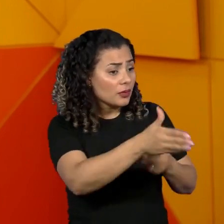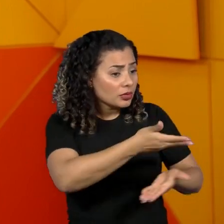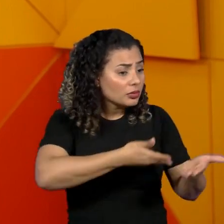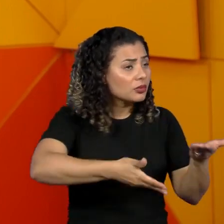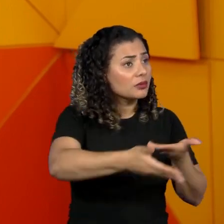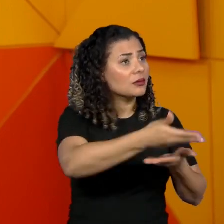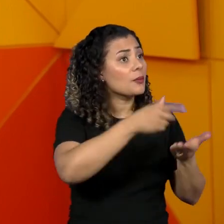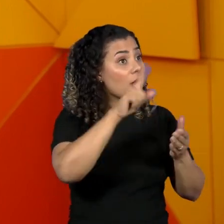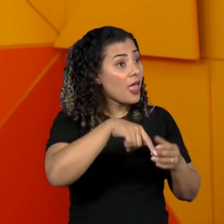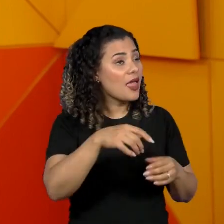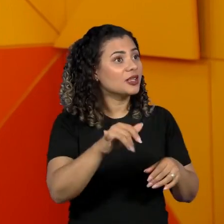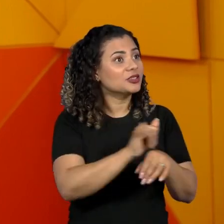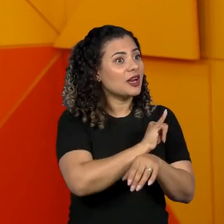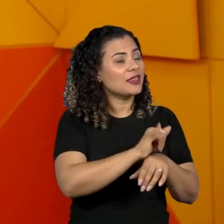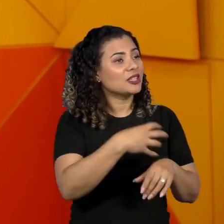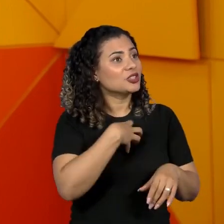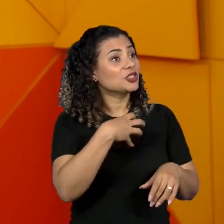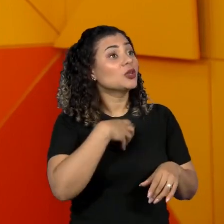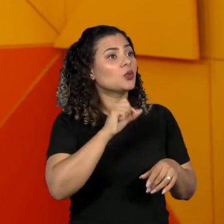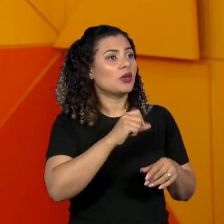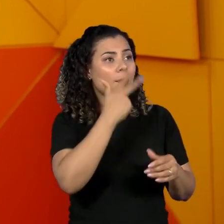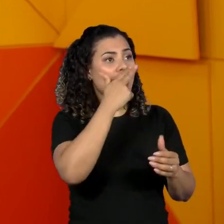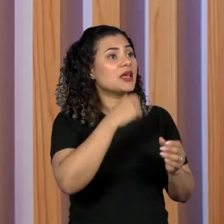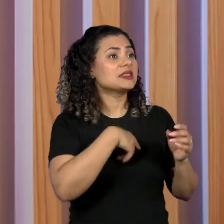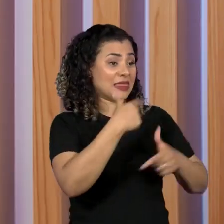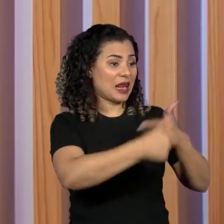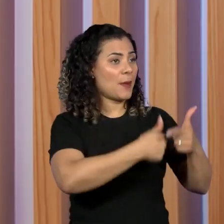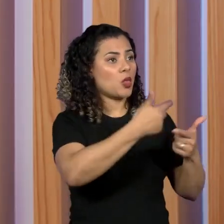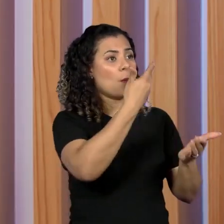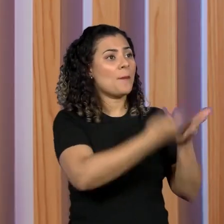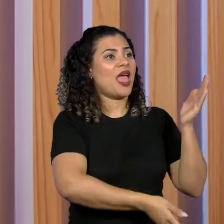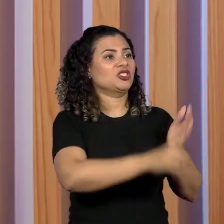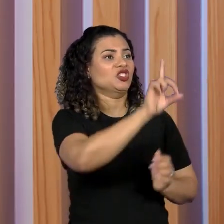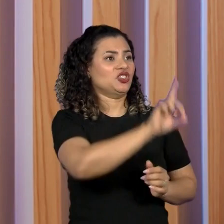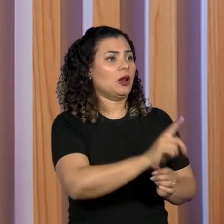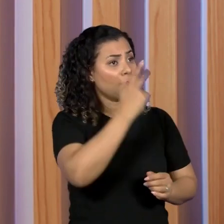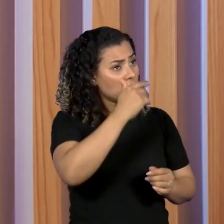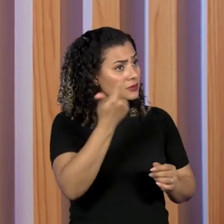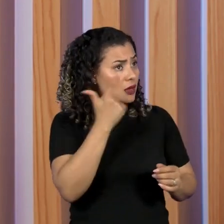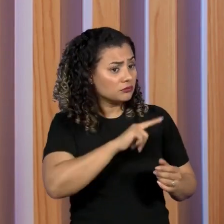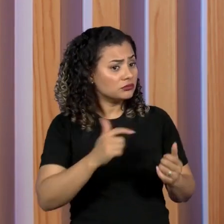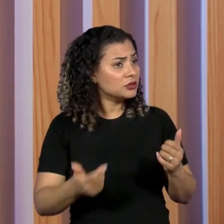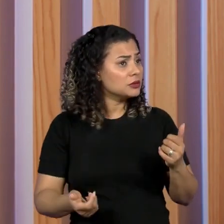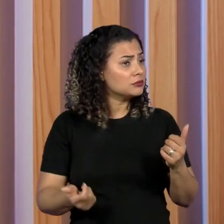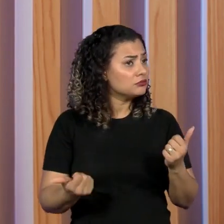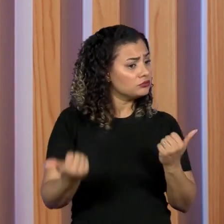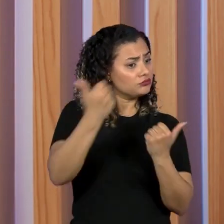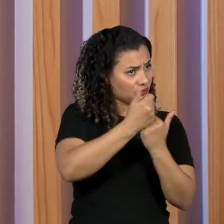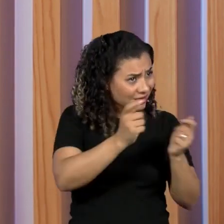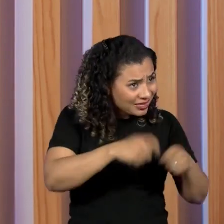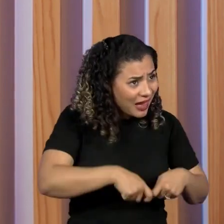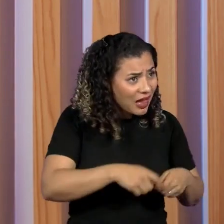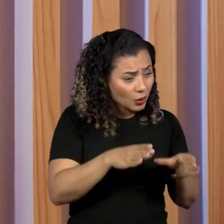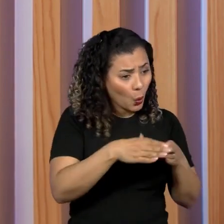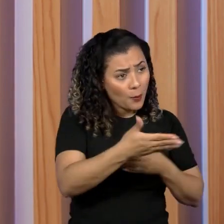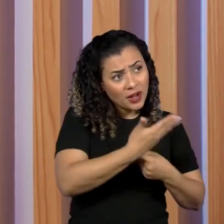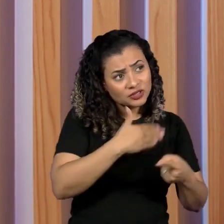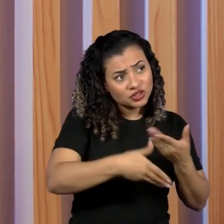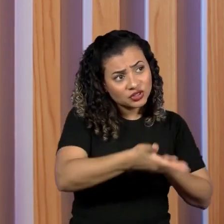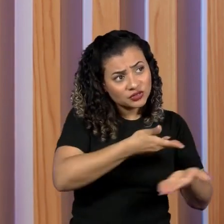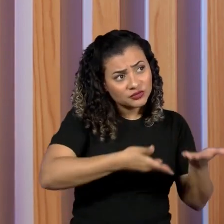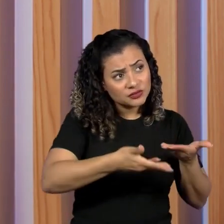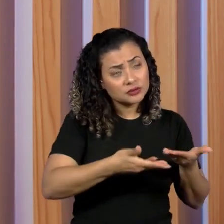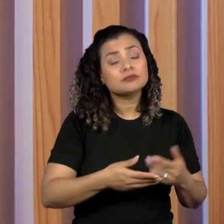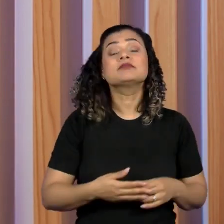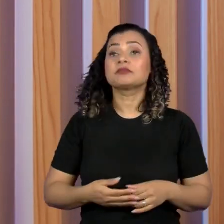driblar essa perda de direitos do trabalhador? É, porque como ele respeita muito a função do